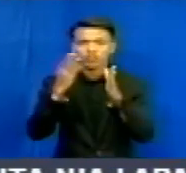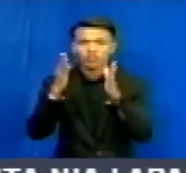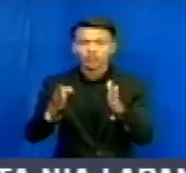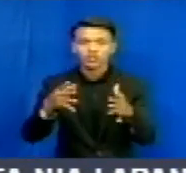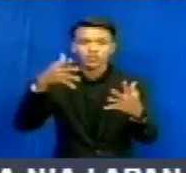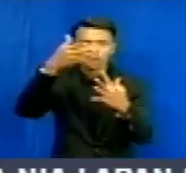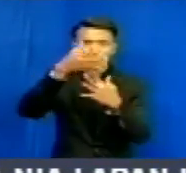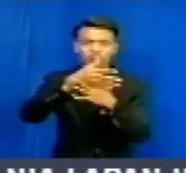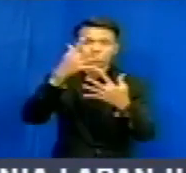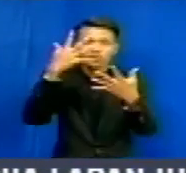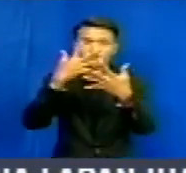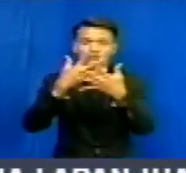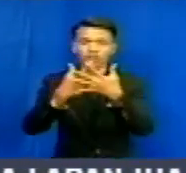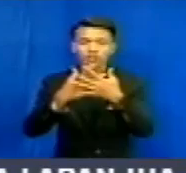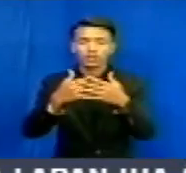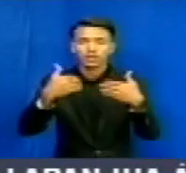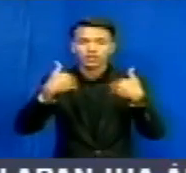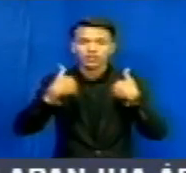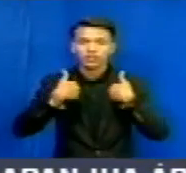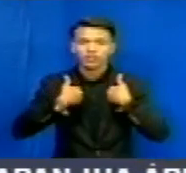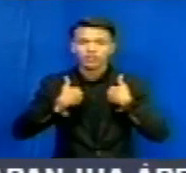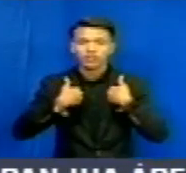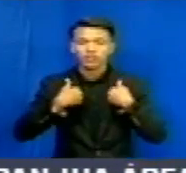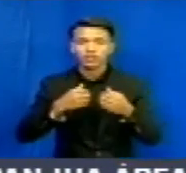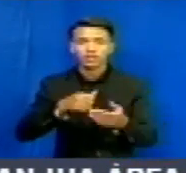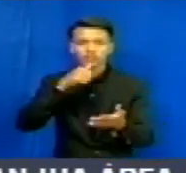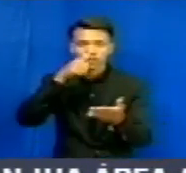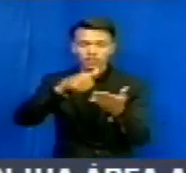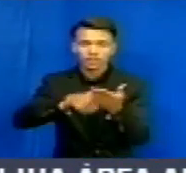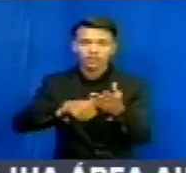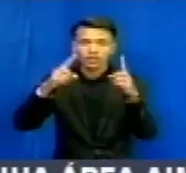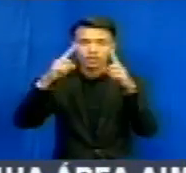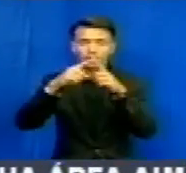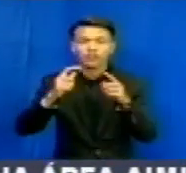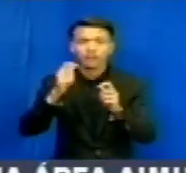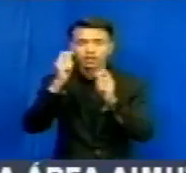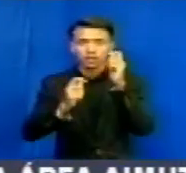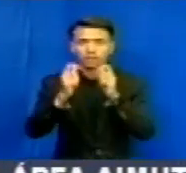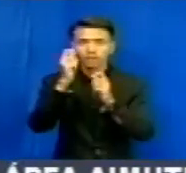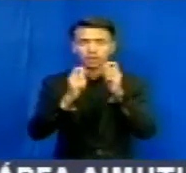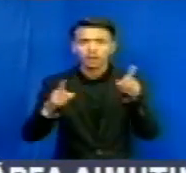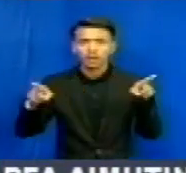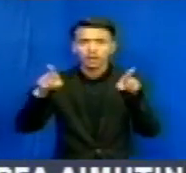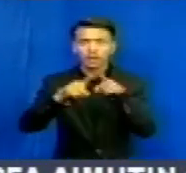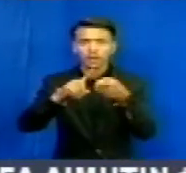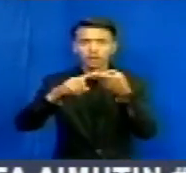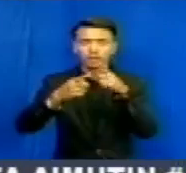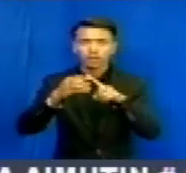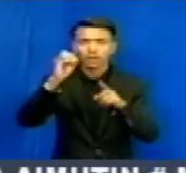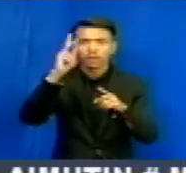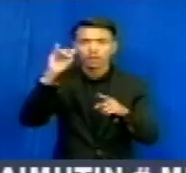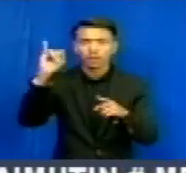Matama Cadeia. Iha chamada balum bato tribunal ansa minha colega Oki